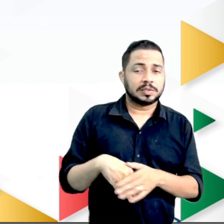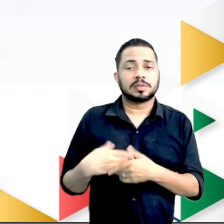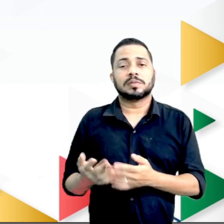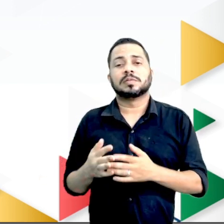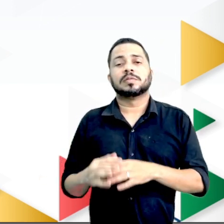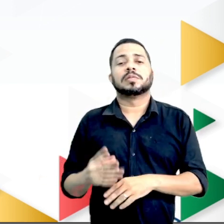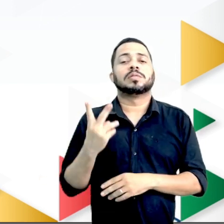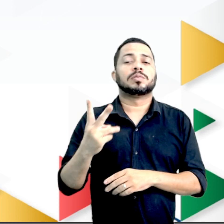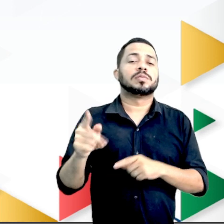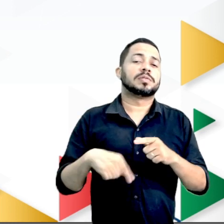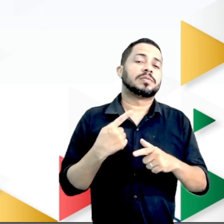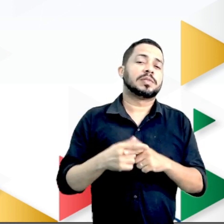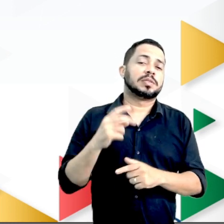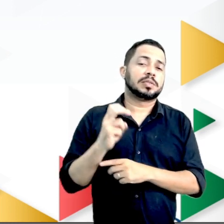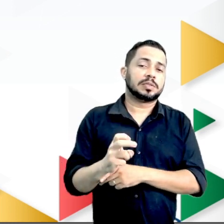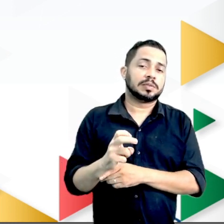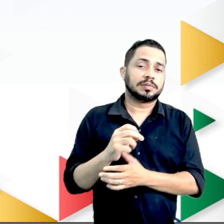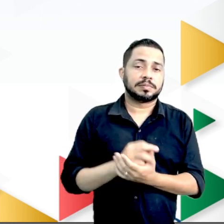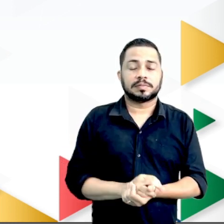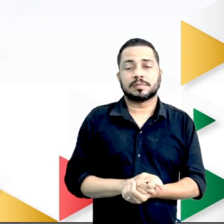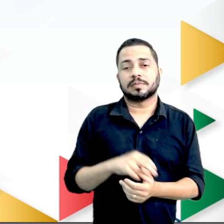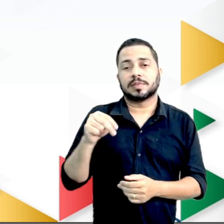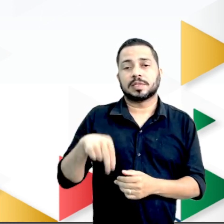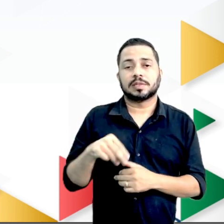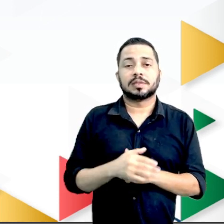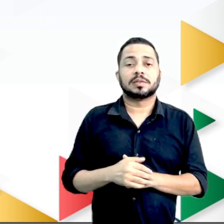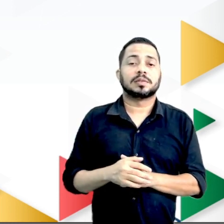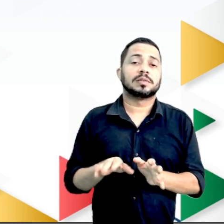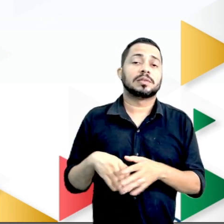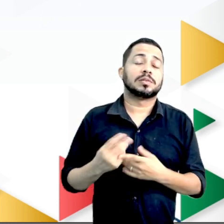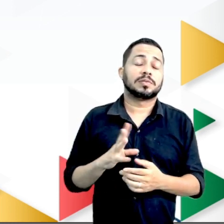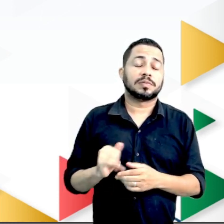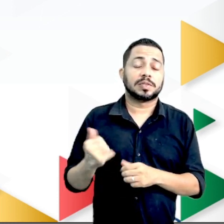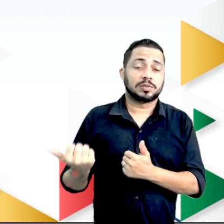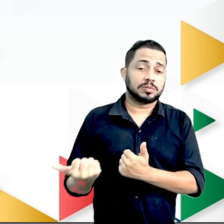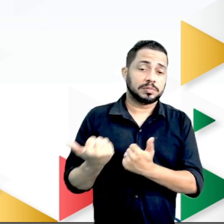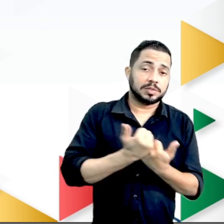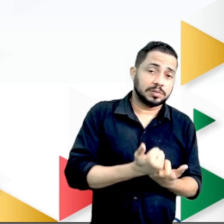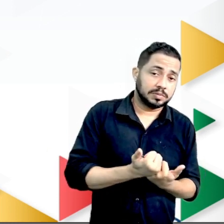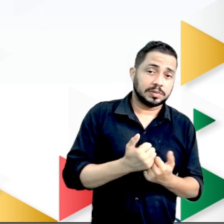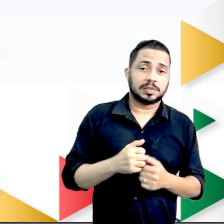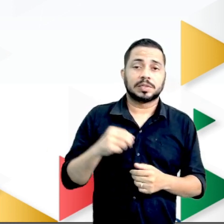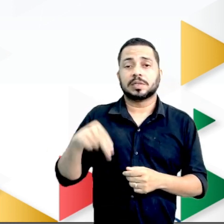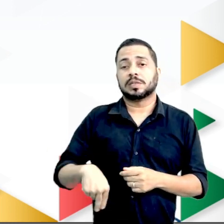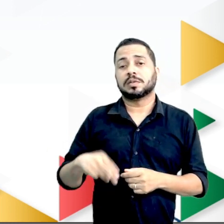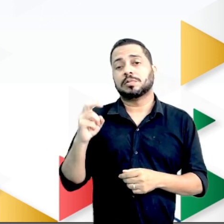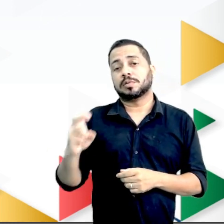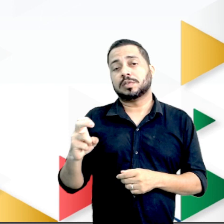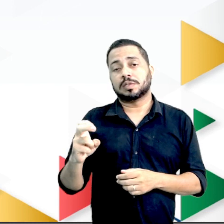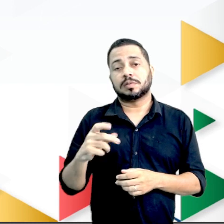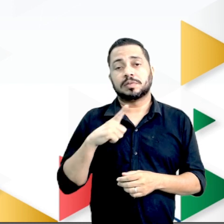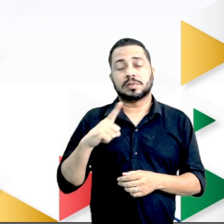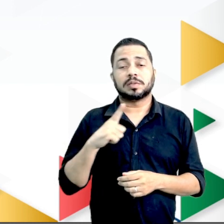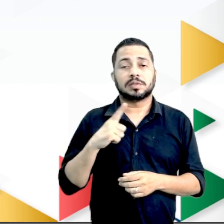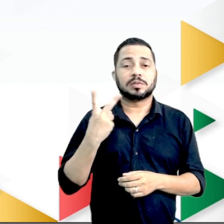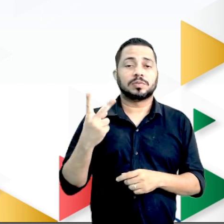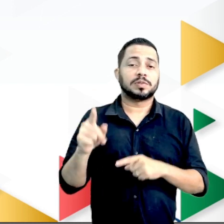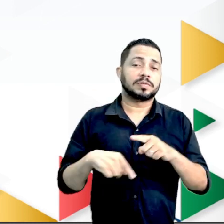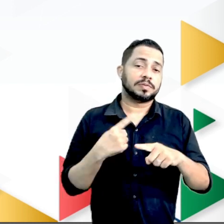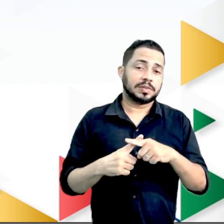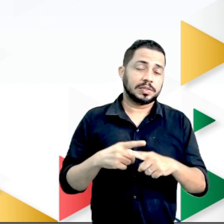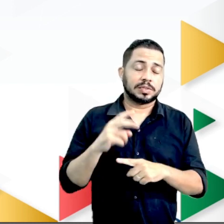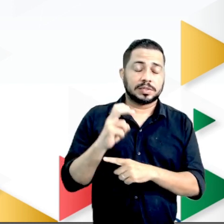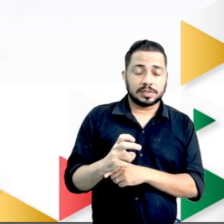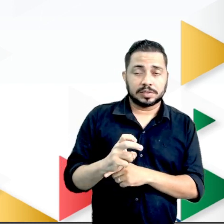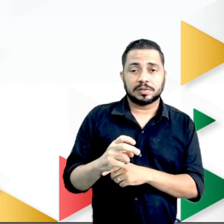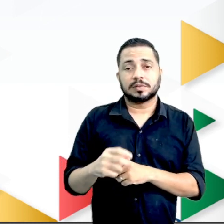ficar 2 vezes 5, esse n vale 5, tá? Então, você vai substituir n por 5, você vai ter 2 vezes 5